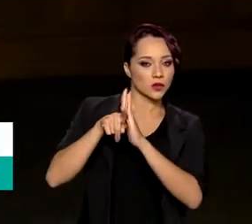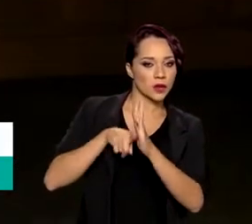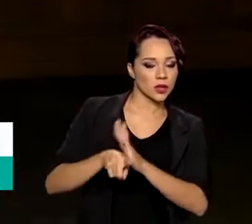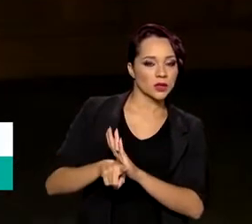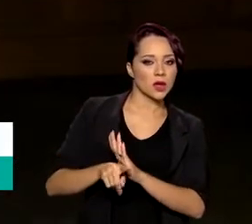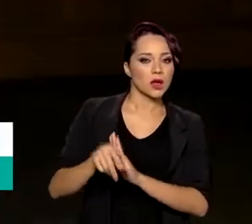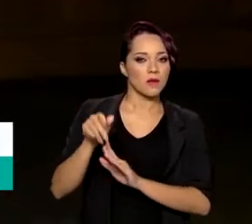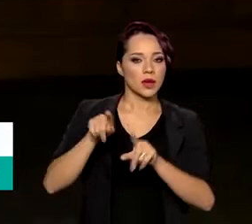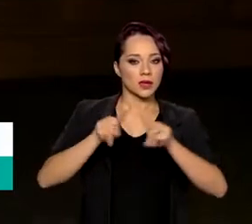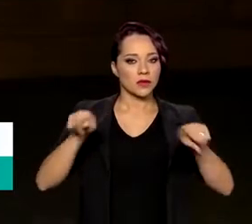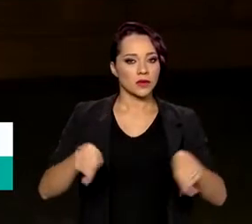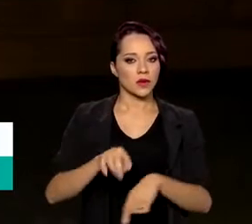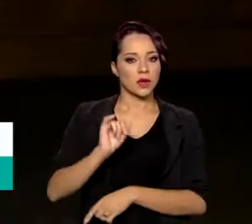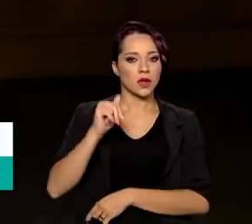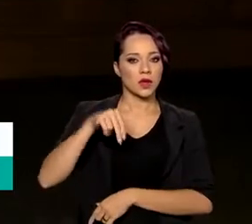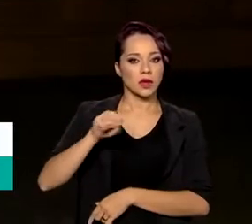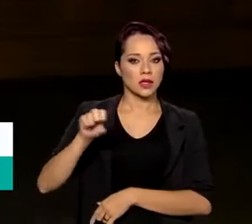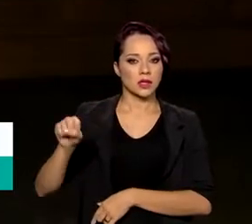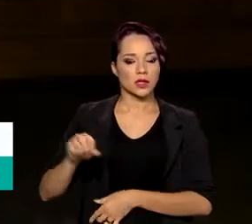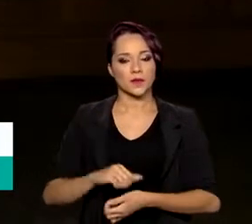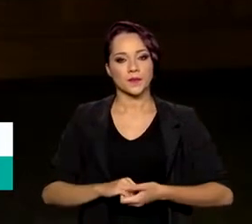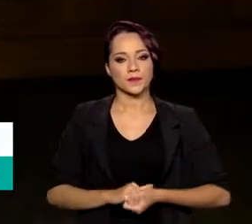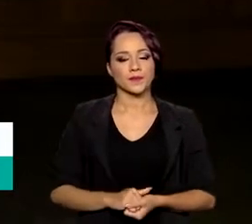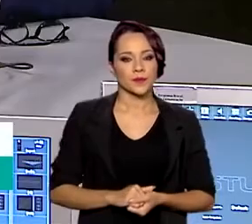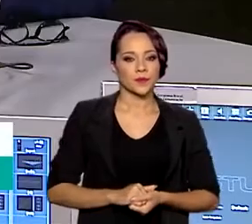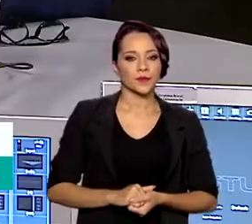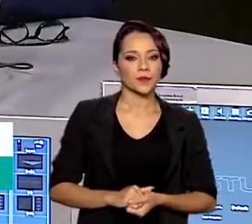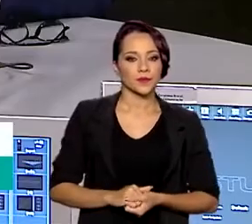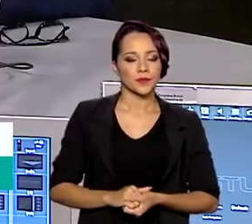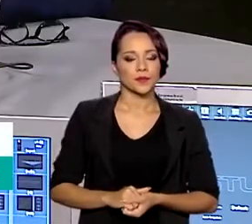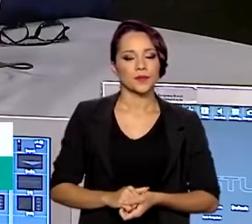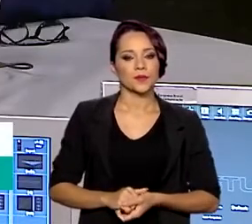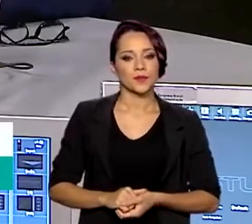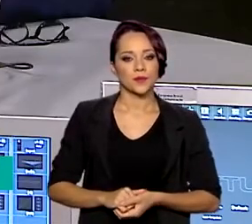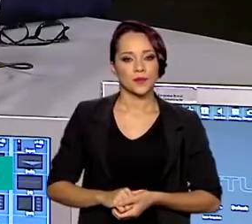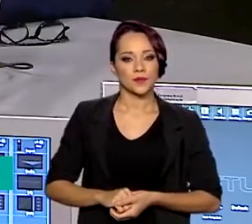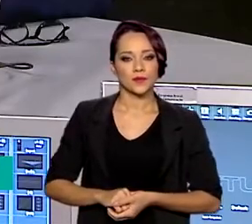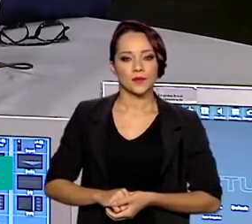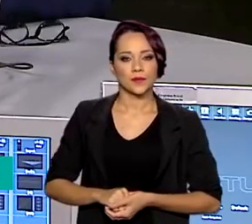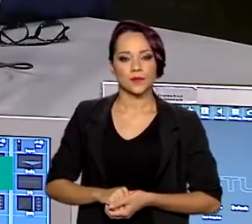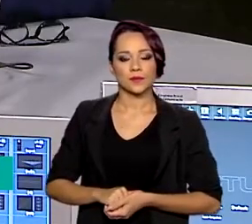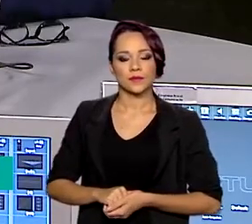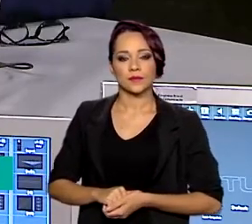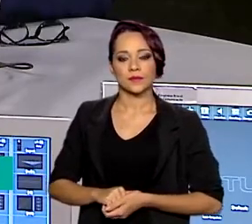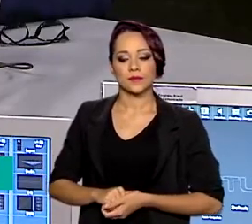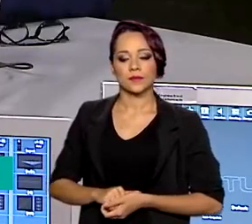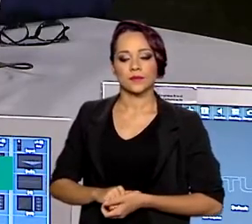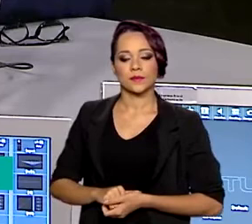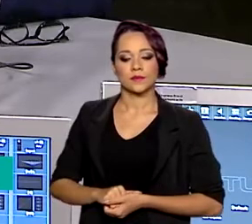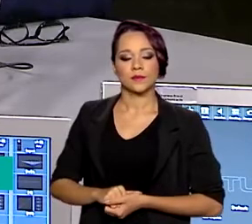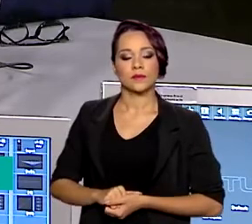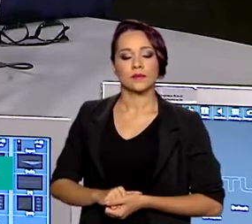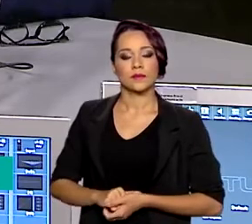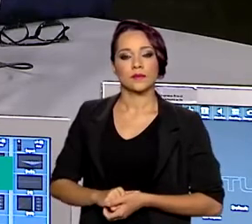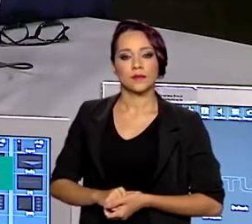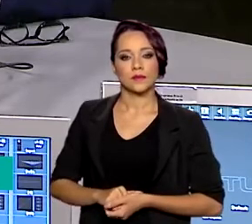para servidores do INSS. Da Rádio Nacional em Brasília, Vitor Ribeiro.